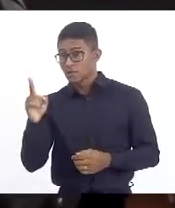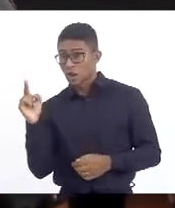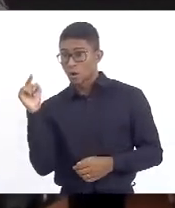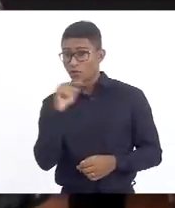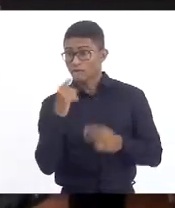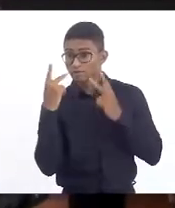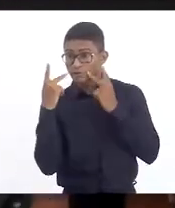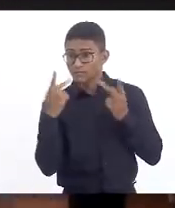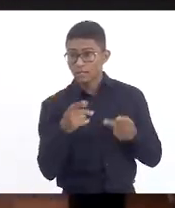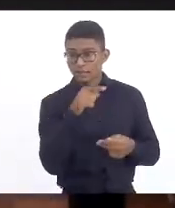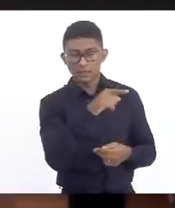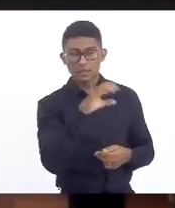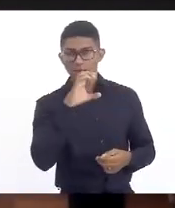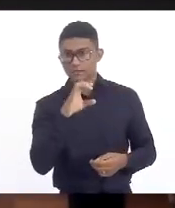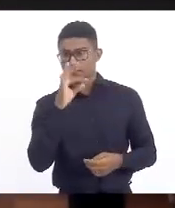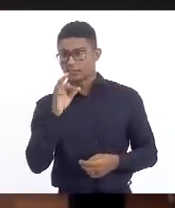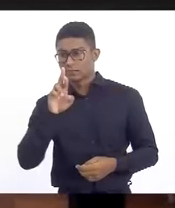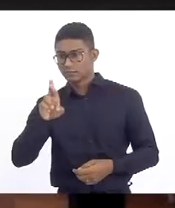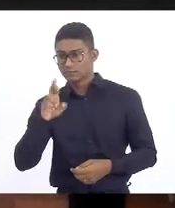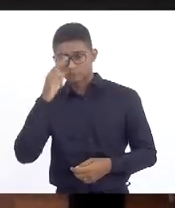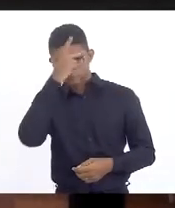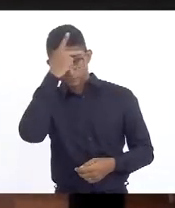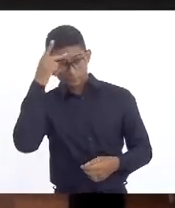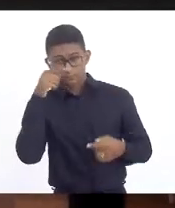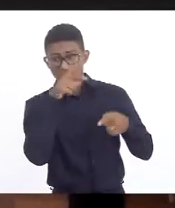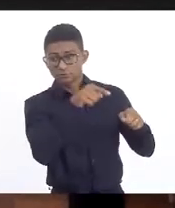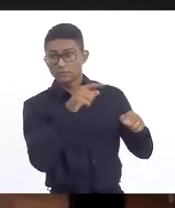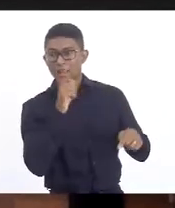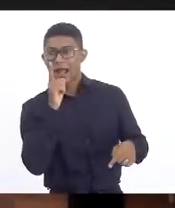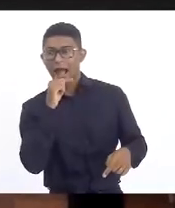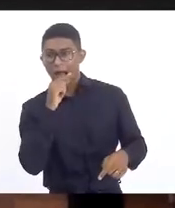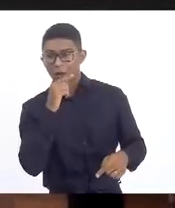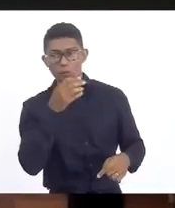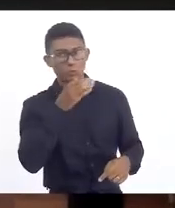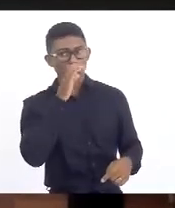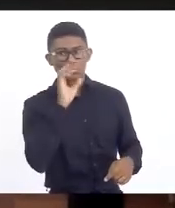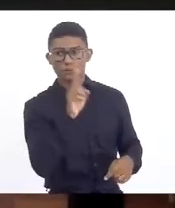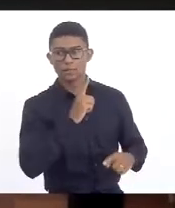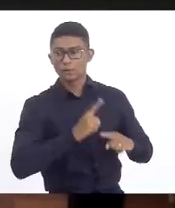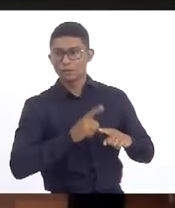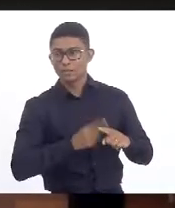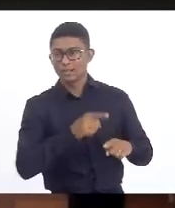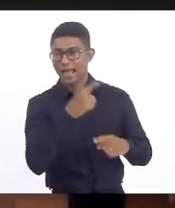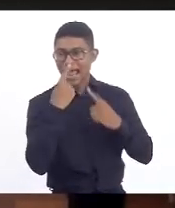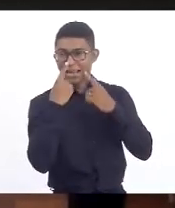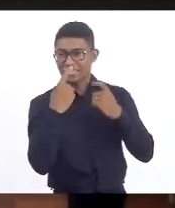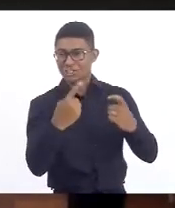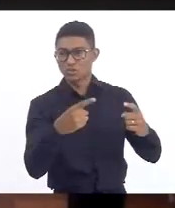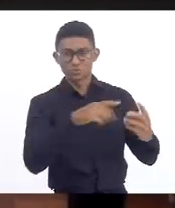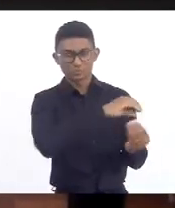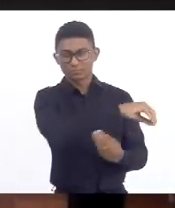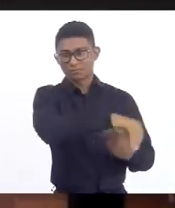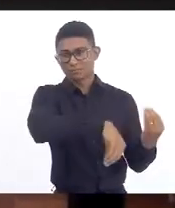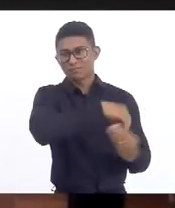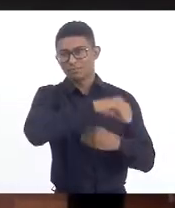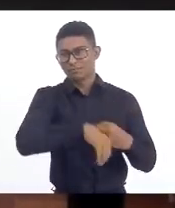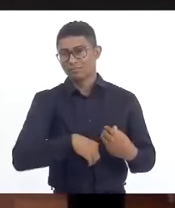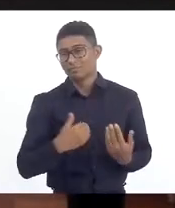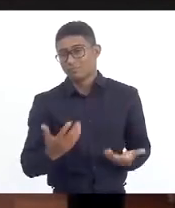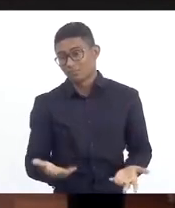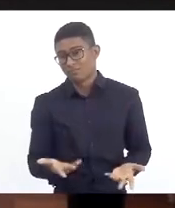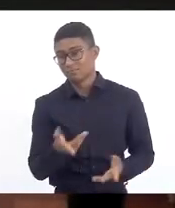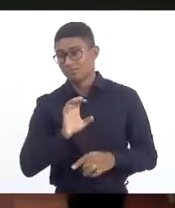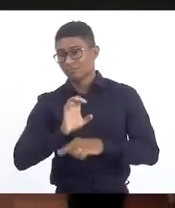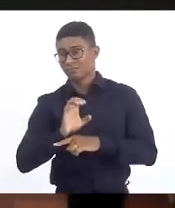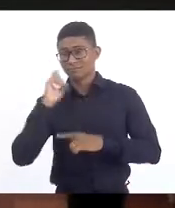entorno daquela CTR, as pessoas não bebem mais água de poço, porque está tudo contaminado com chorume. Isso é a preocupação do Estado com o recurso hídrico.